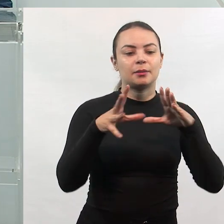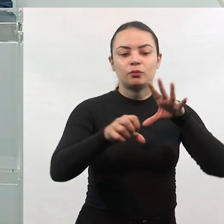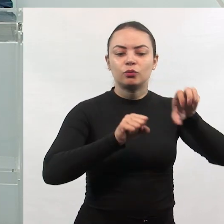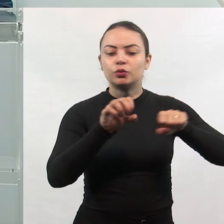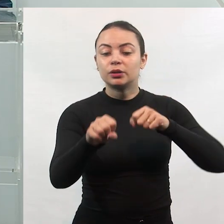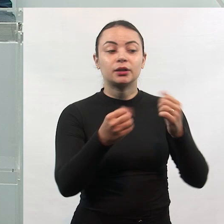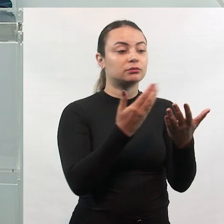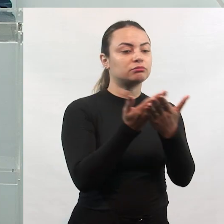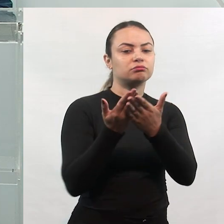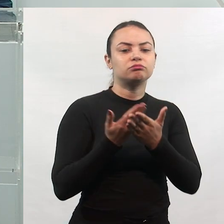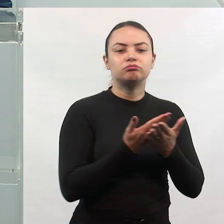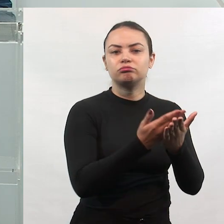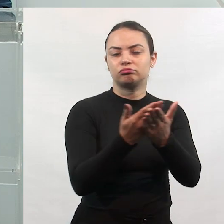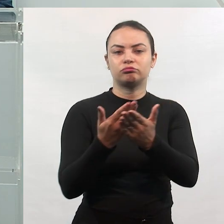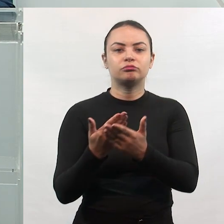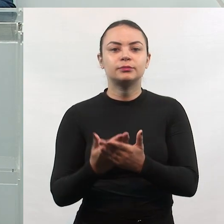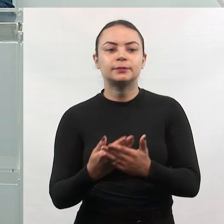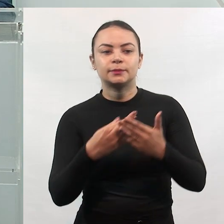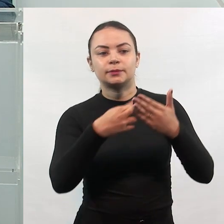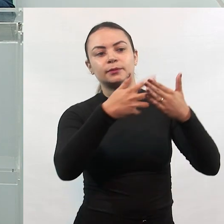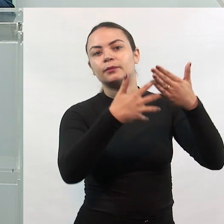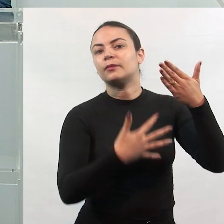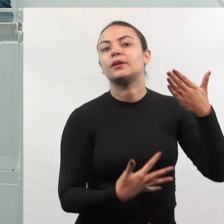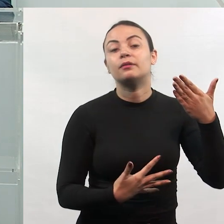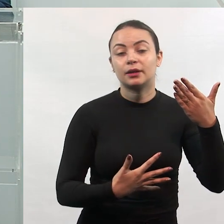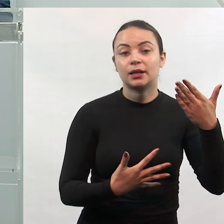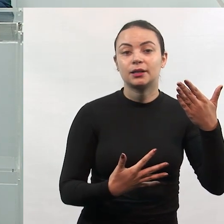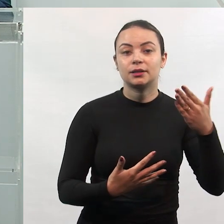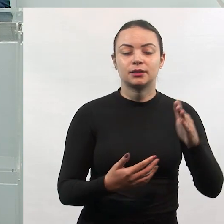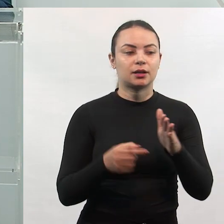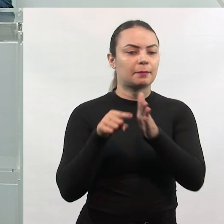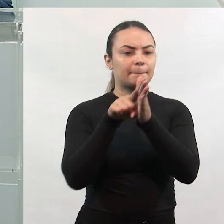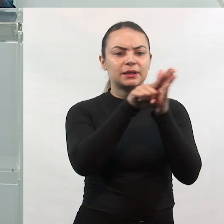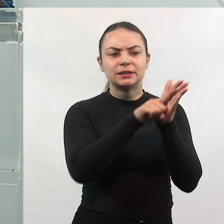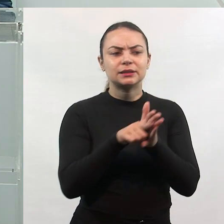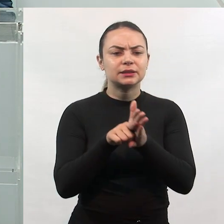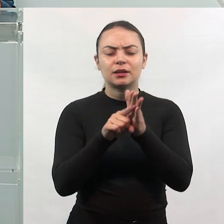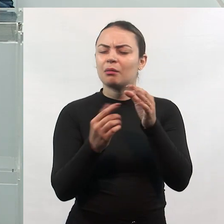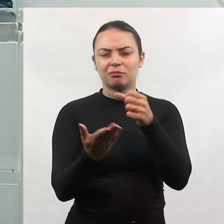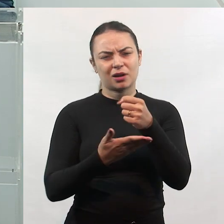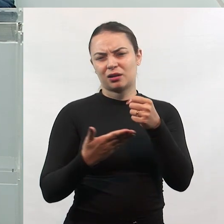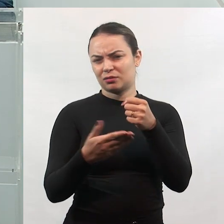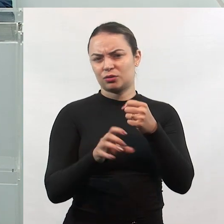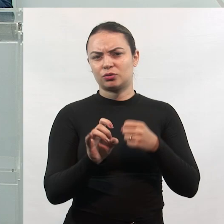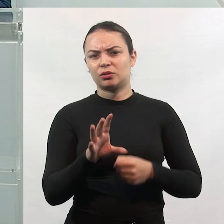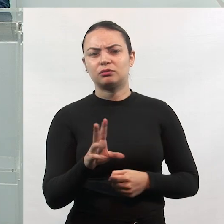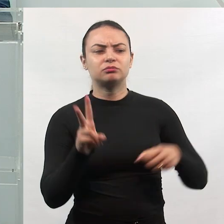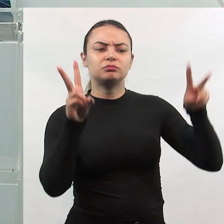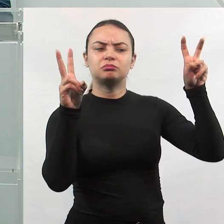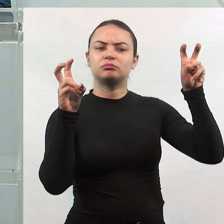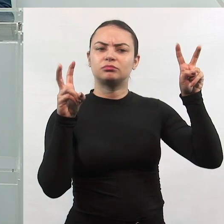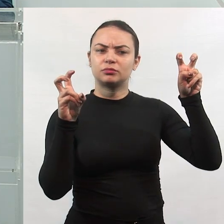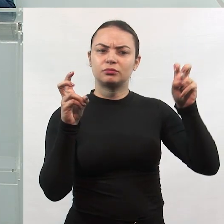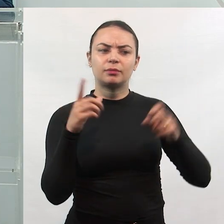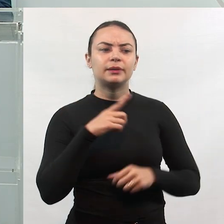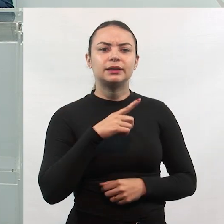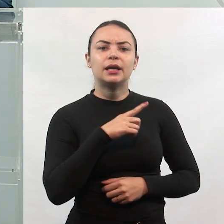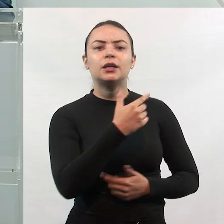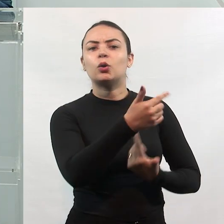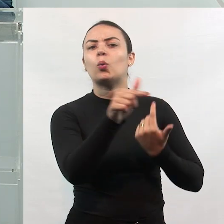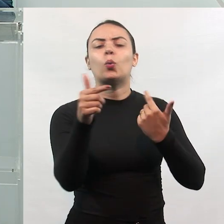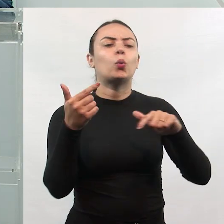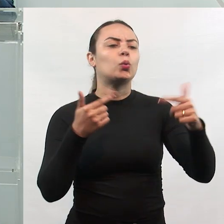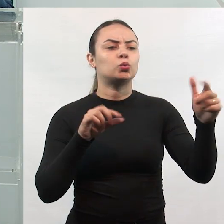um pouquinho mais na frente, na parte de método. É preciso você fazer uma busca mínima que seja a respeito desse assunto, para